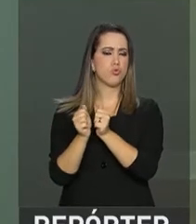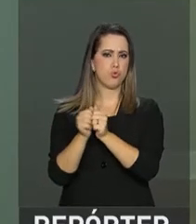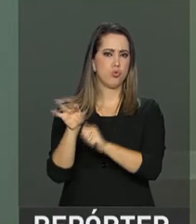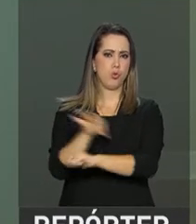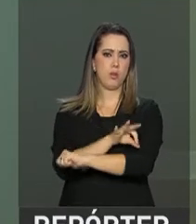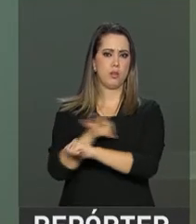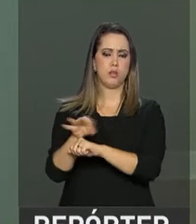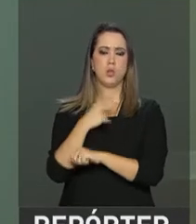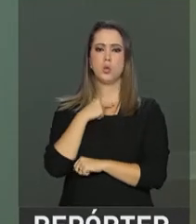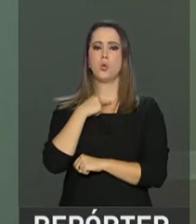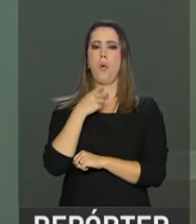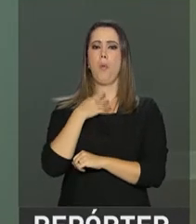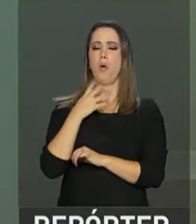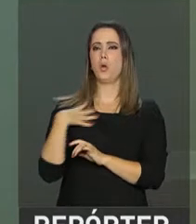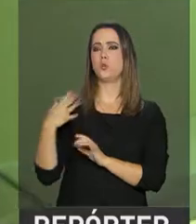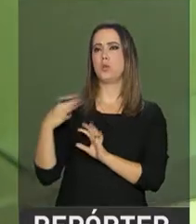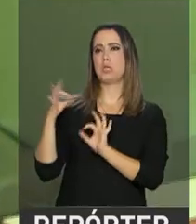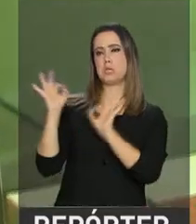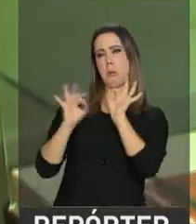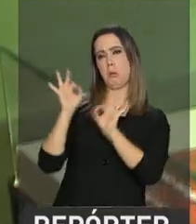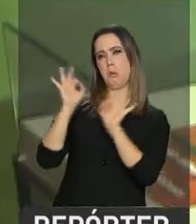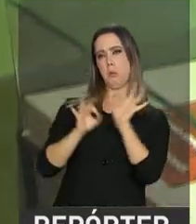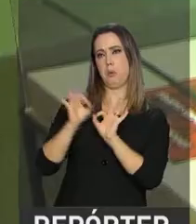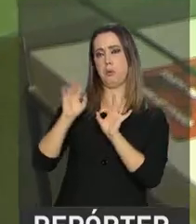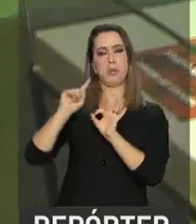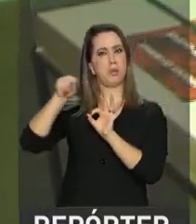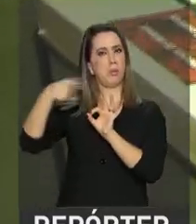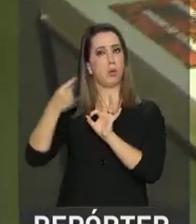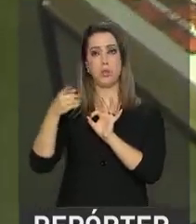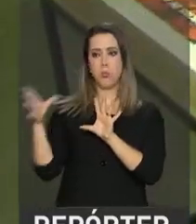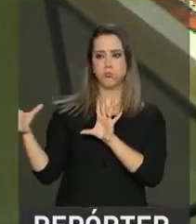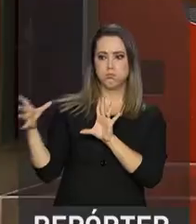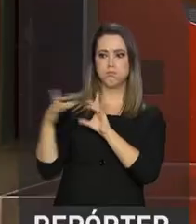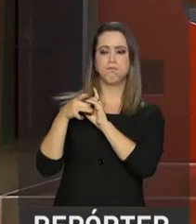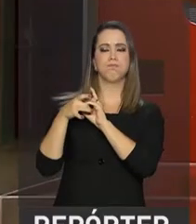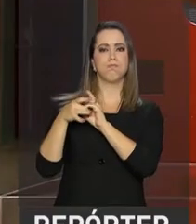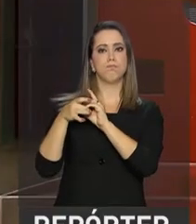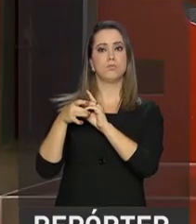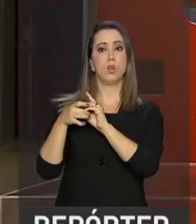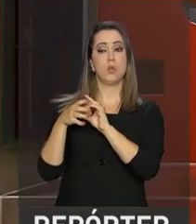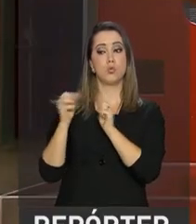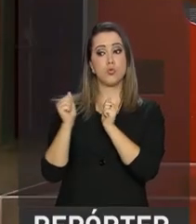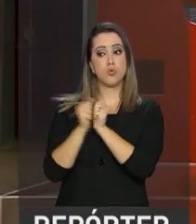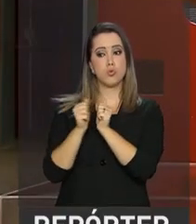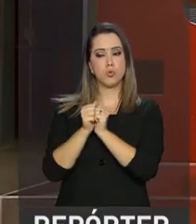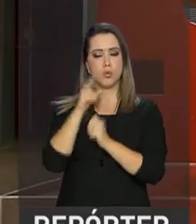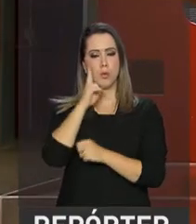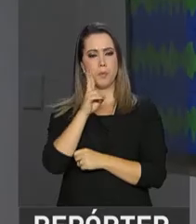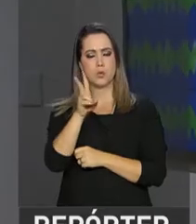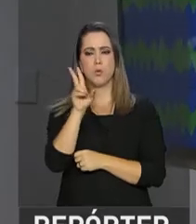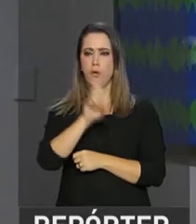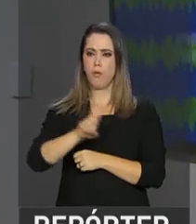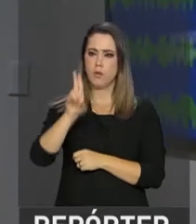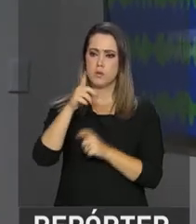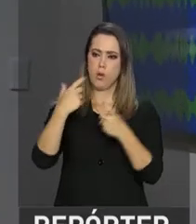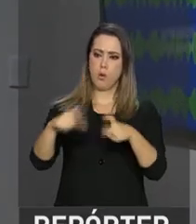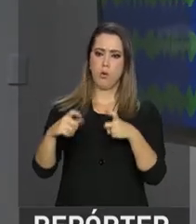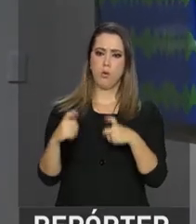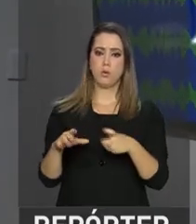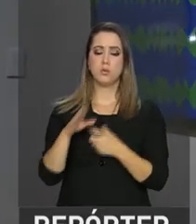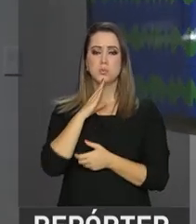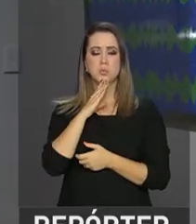um ornamento algo que vem depois ela tem que ser reconhecida por quem vai usar o espaço